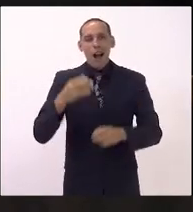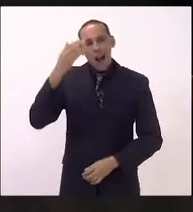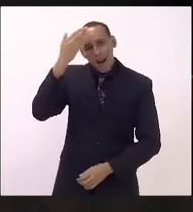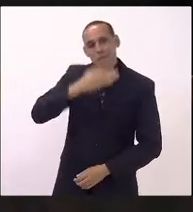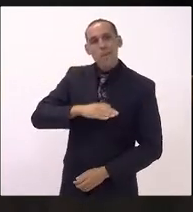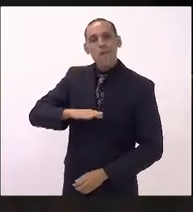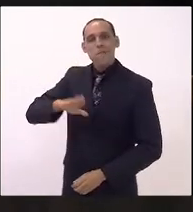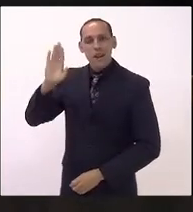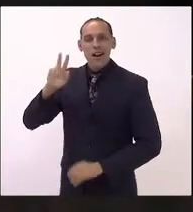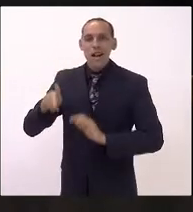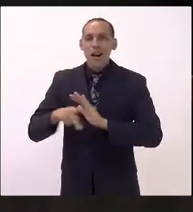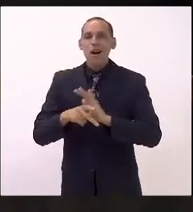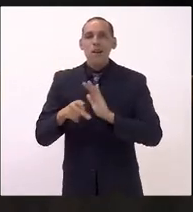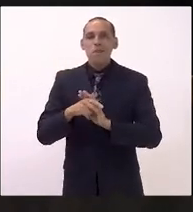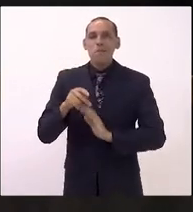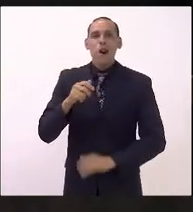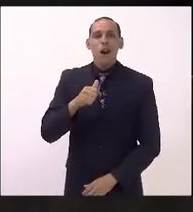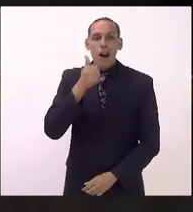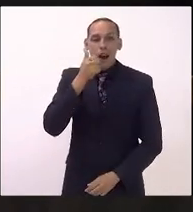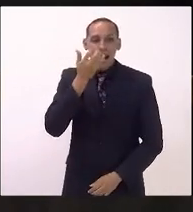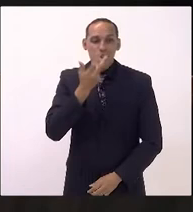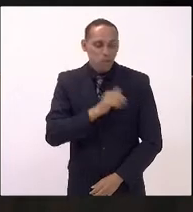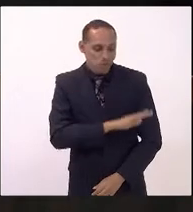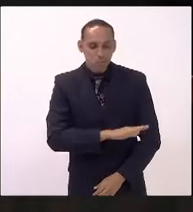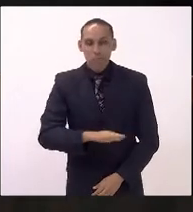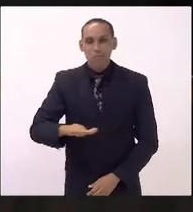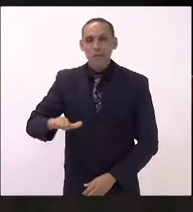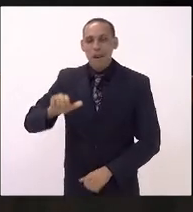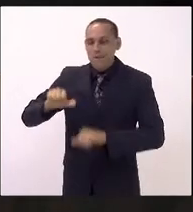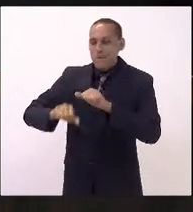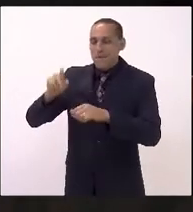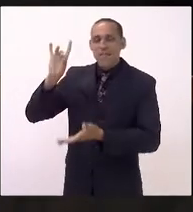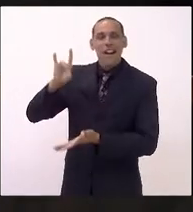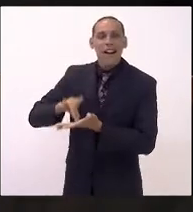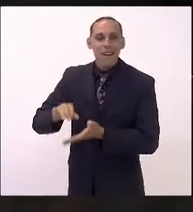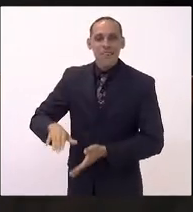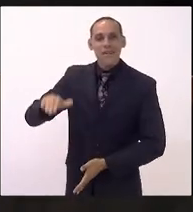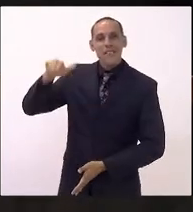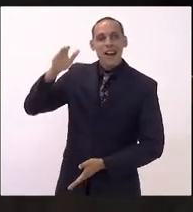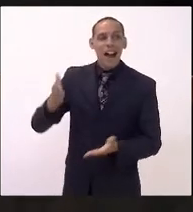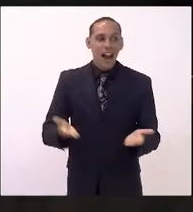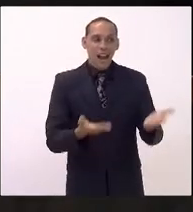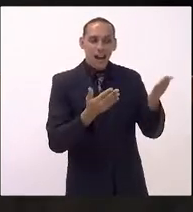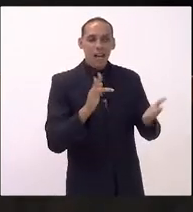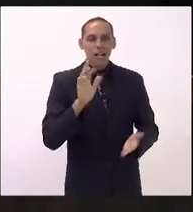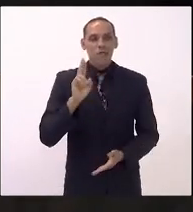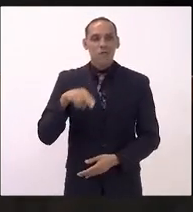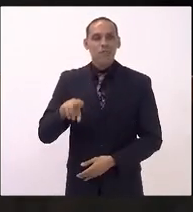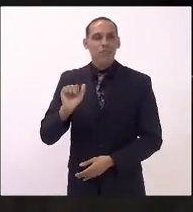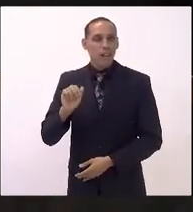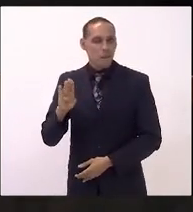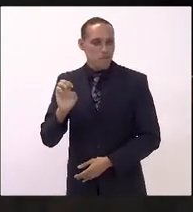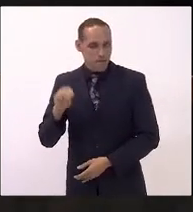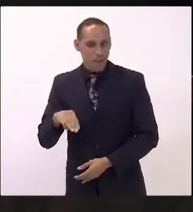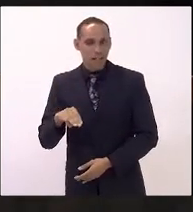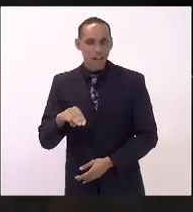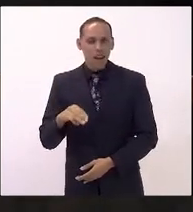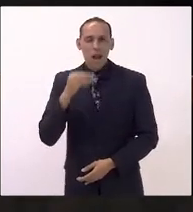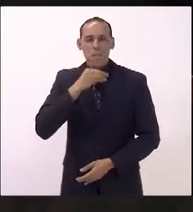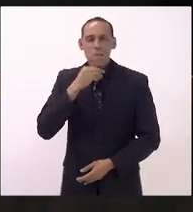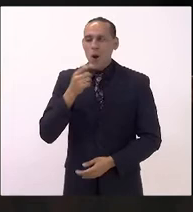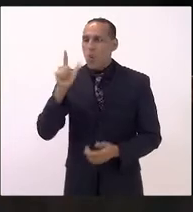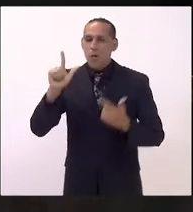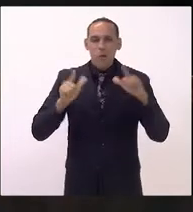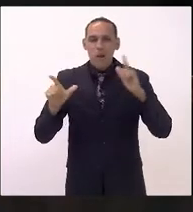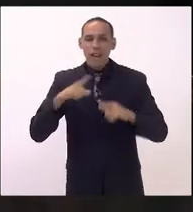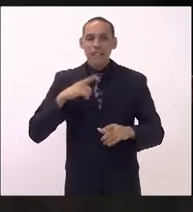na canção virou realidade. E agora que passou pela FUNABEM, teve outras oportunidades que